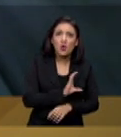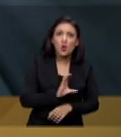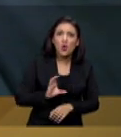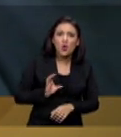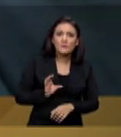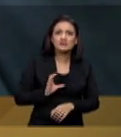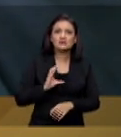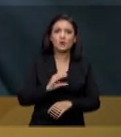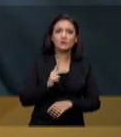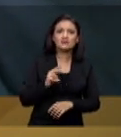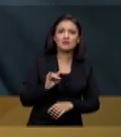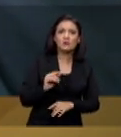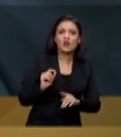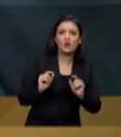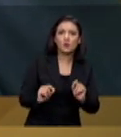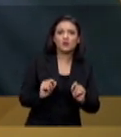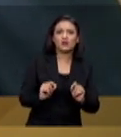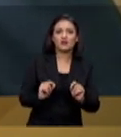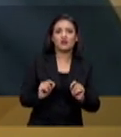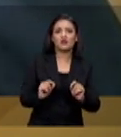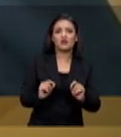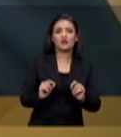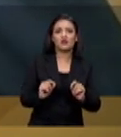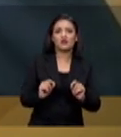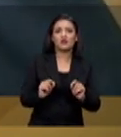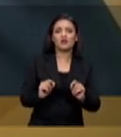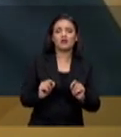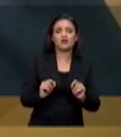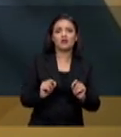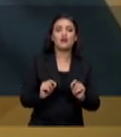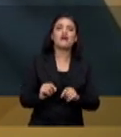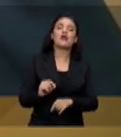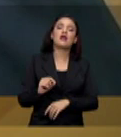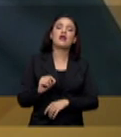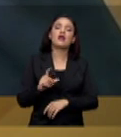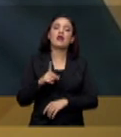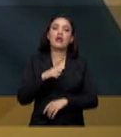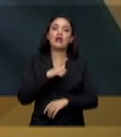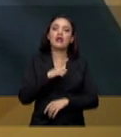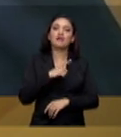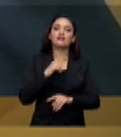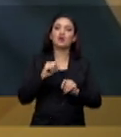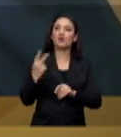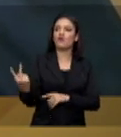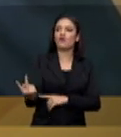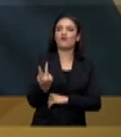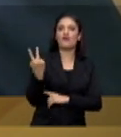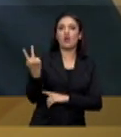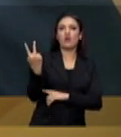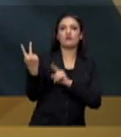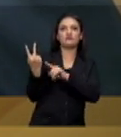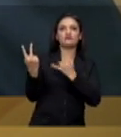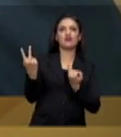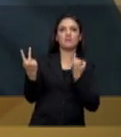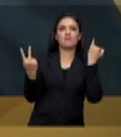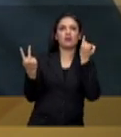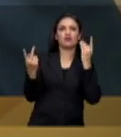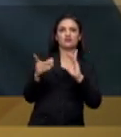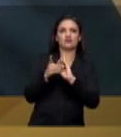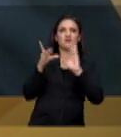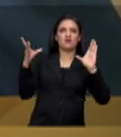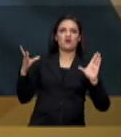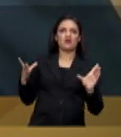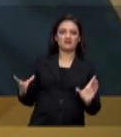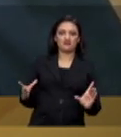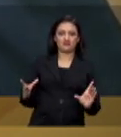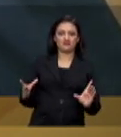é atender a um valor dominante do Estado Democrático de Direito. um